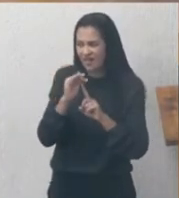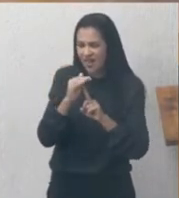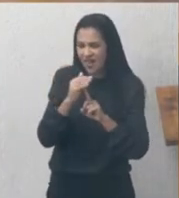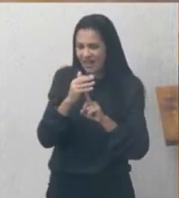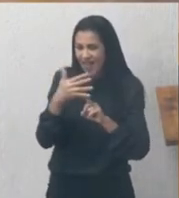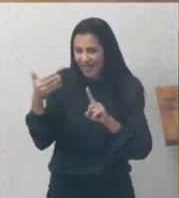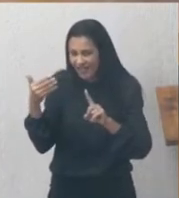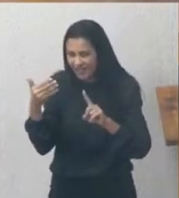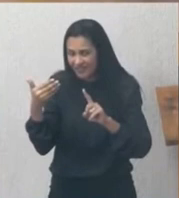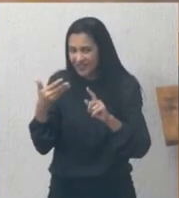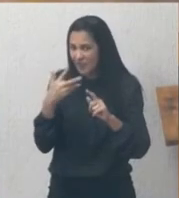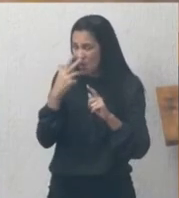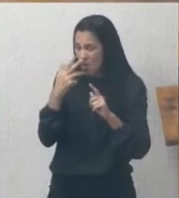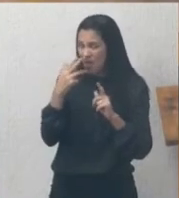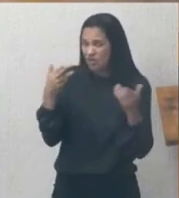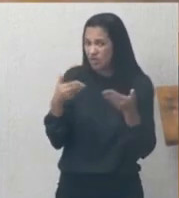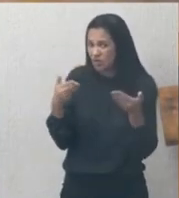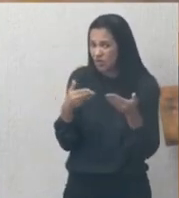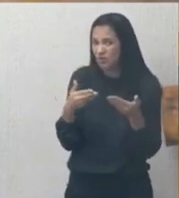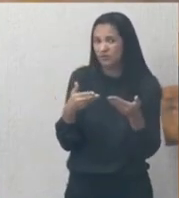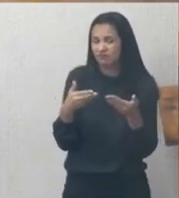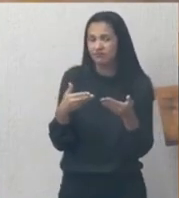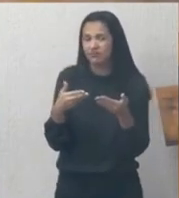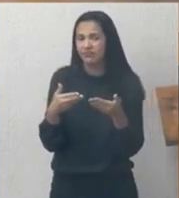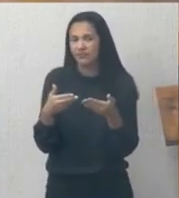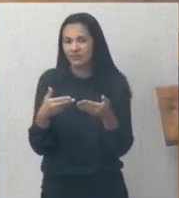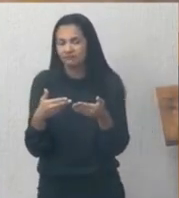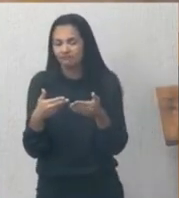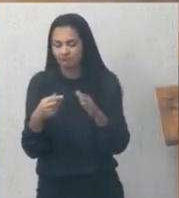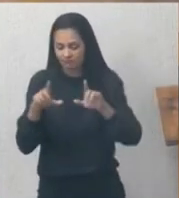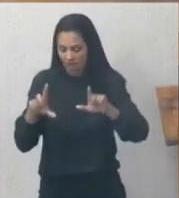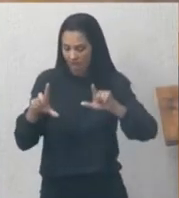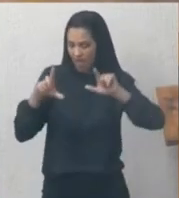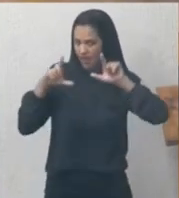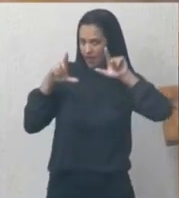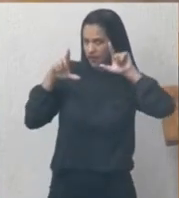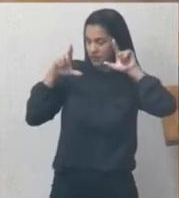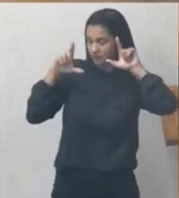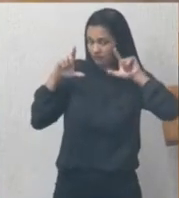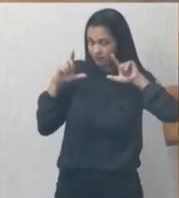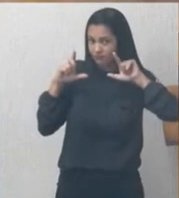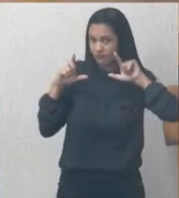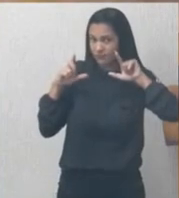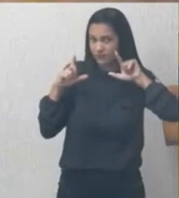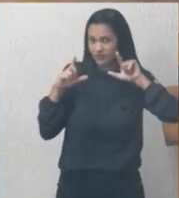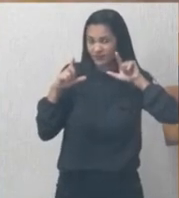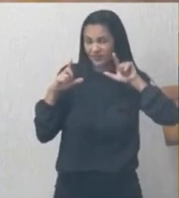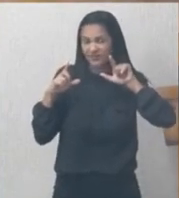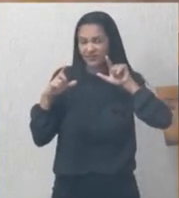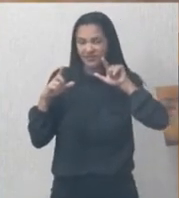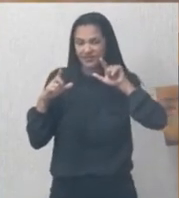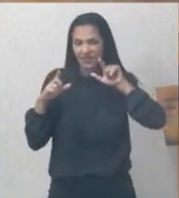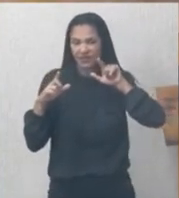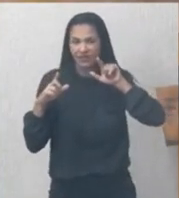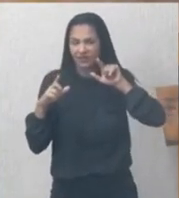hoje o reconhecimento como próprio Ricardo disse antigamente no dops né que era outra história né você apanhava primeiro para depois perguntar quem era